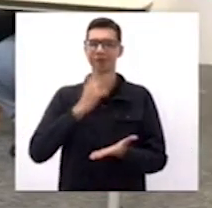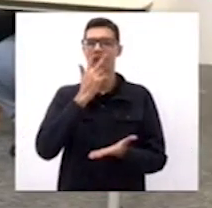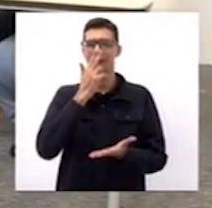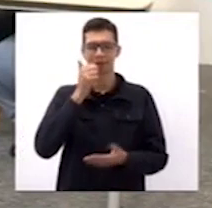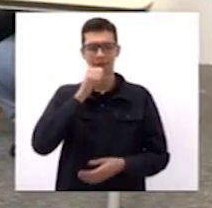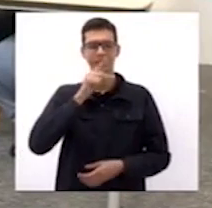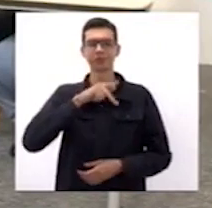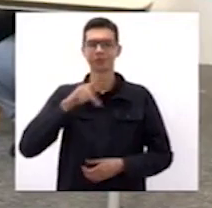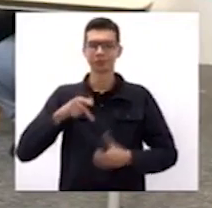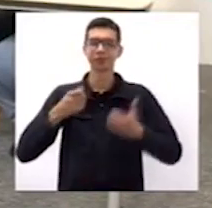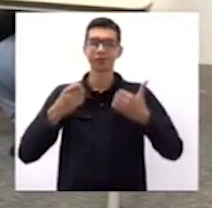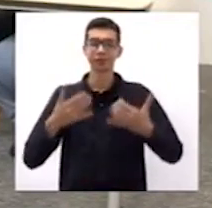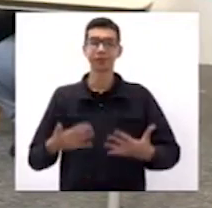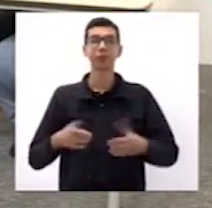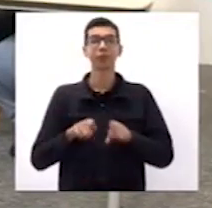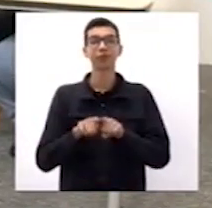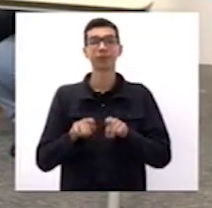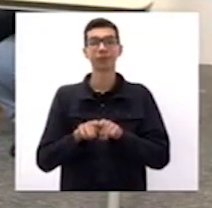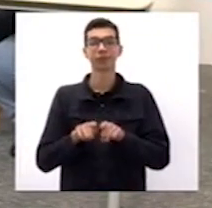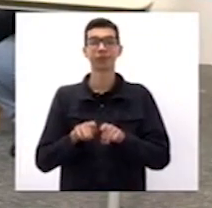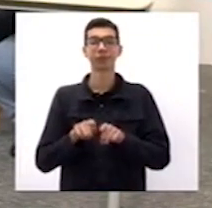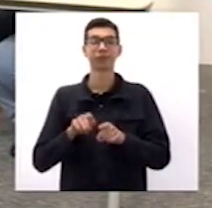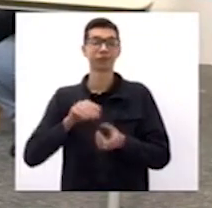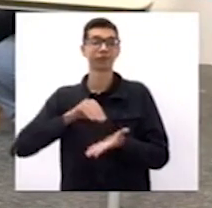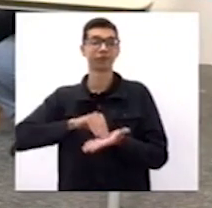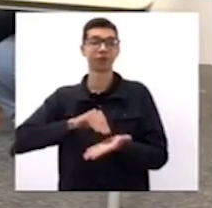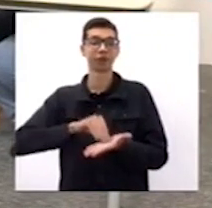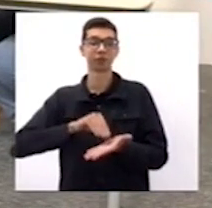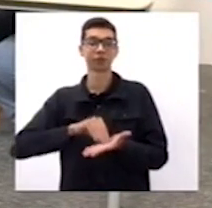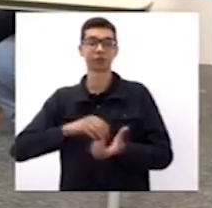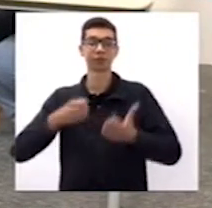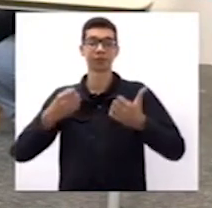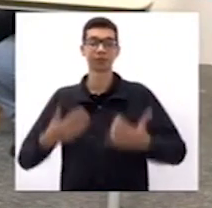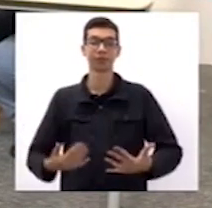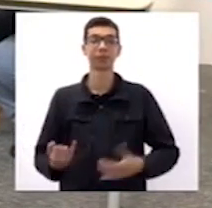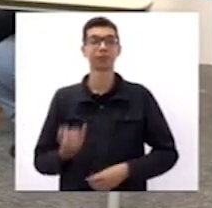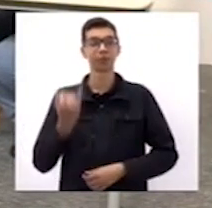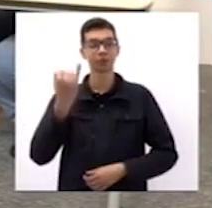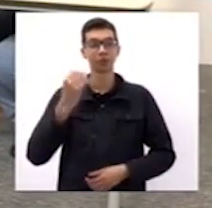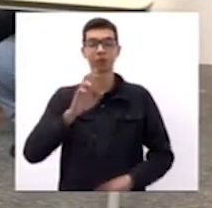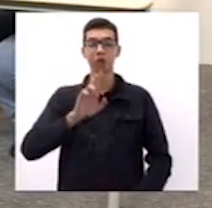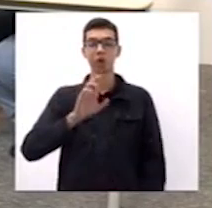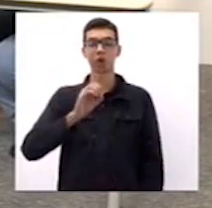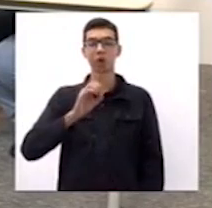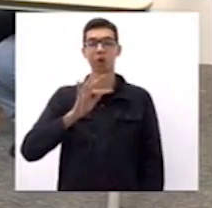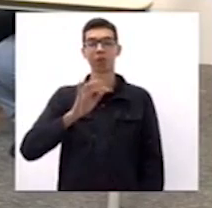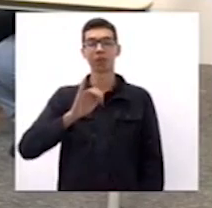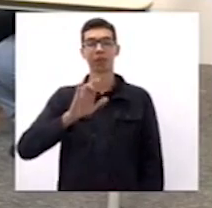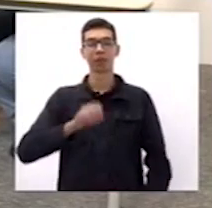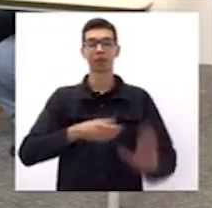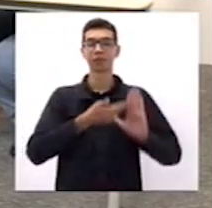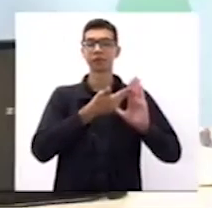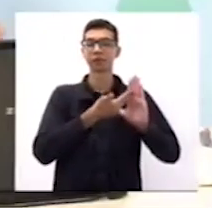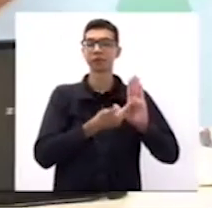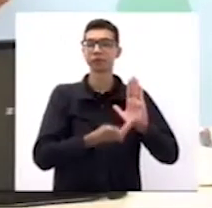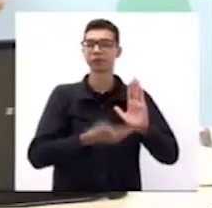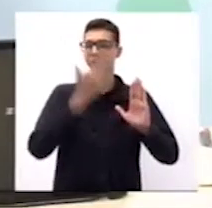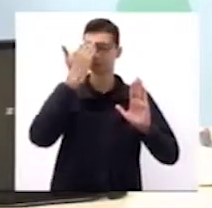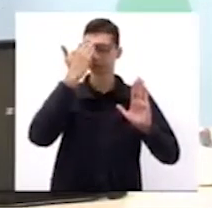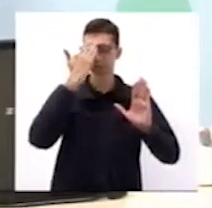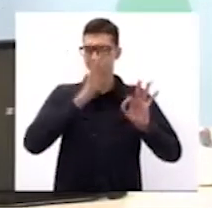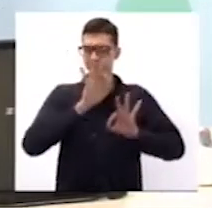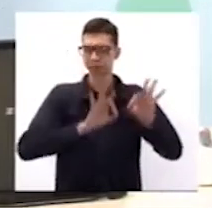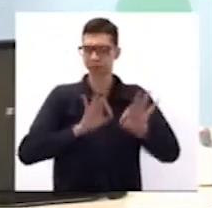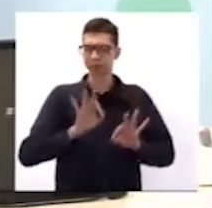colocado lá, uma professora que dá aula na Fundação Casa, falou assim, muito importante o roteiro. Aí a gente, nossa, é verdade, o roteiro ele traz